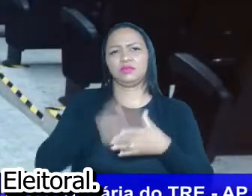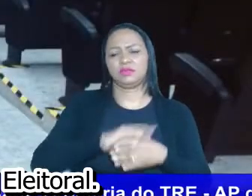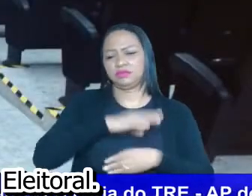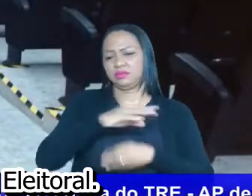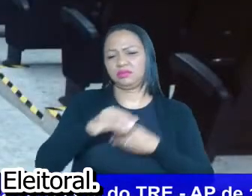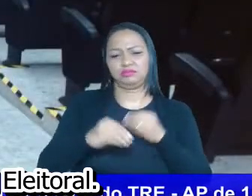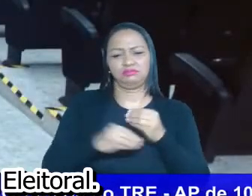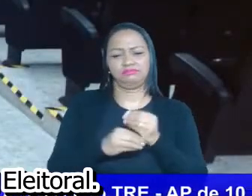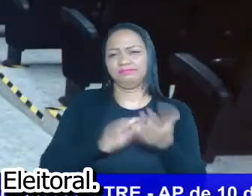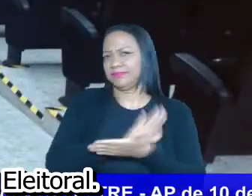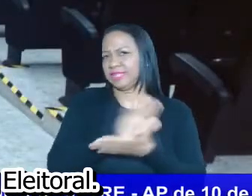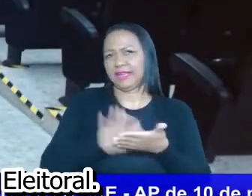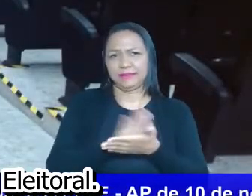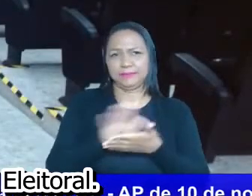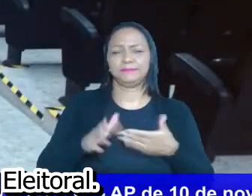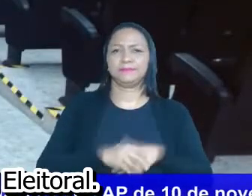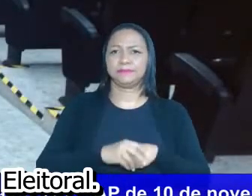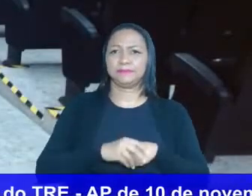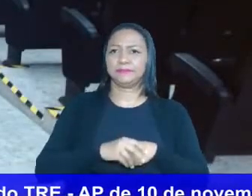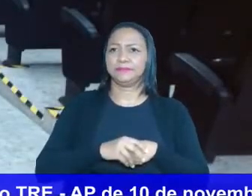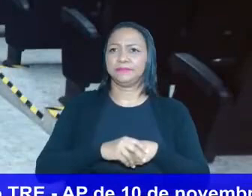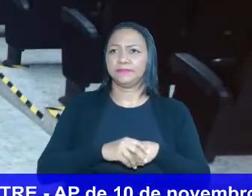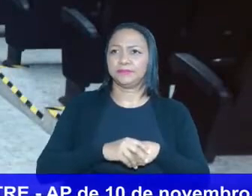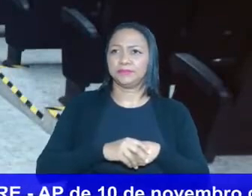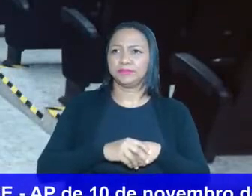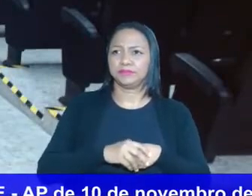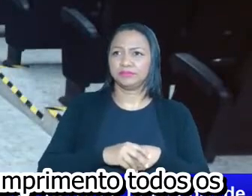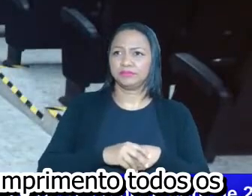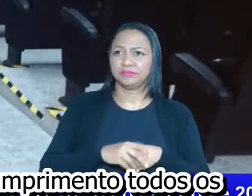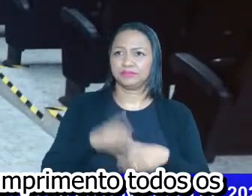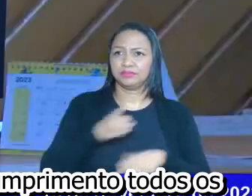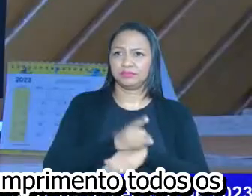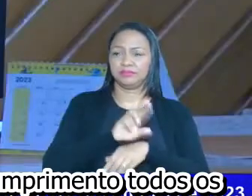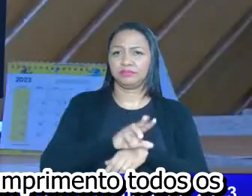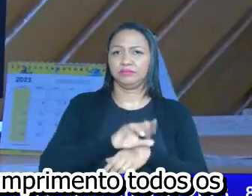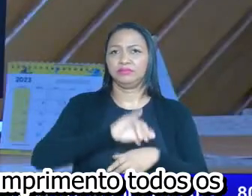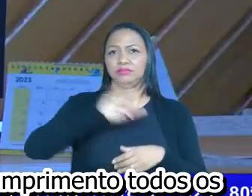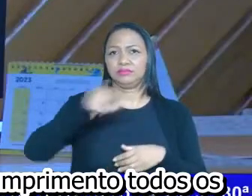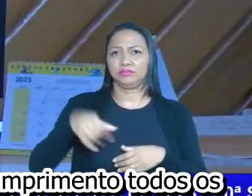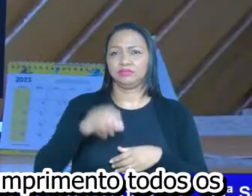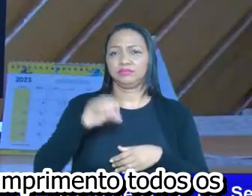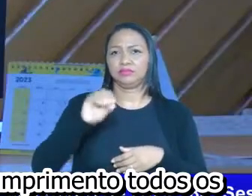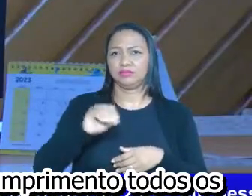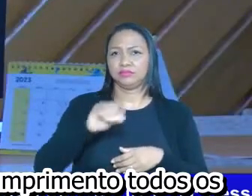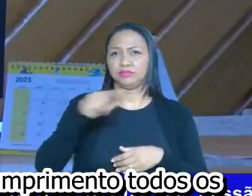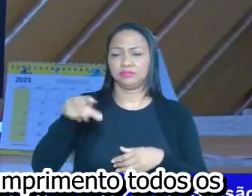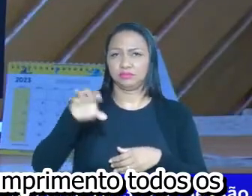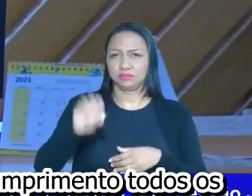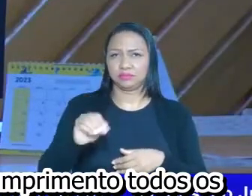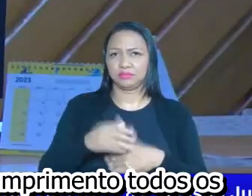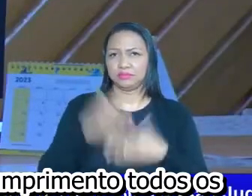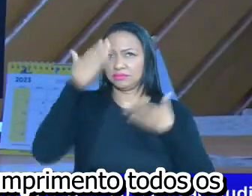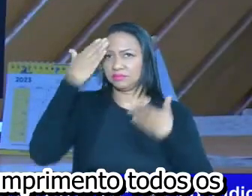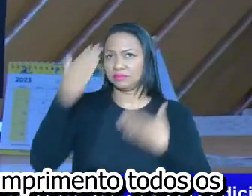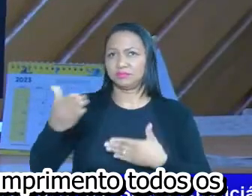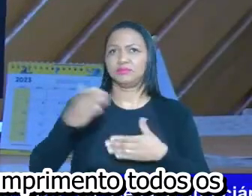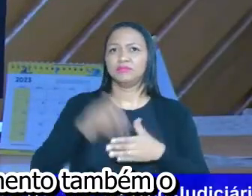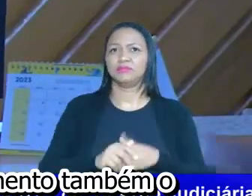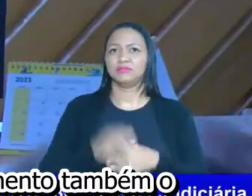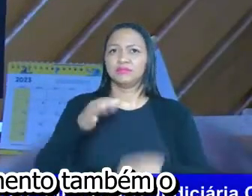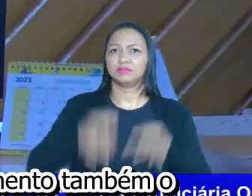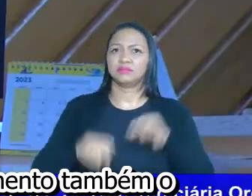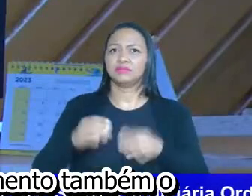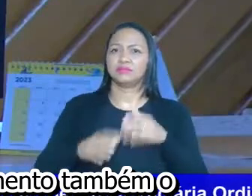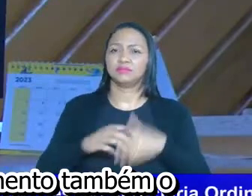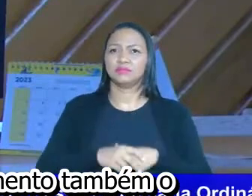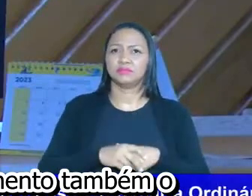Passar a palavra ao do Regional Eleitoral. Obrigado, desembargador João Lages, na pessoa de quem cumprimento todos os